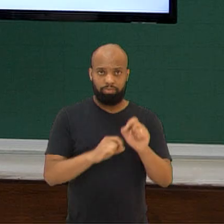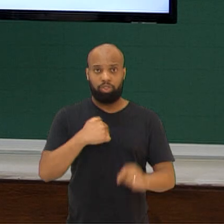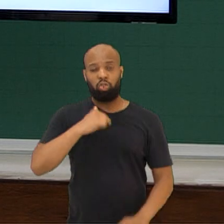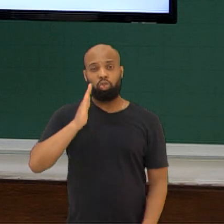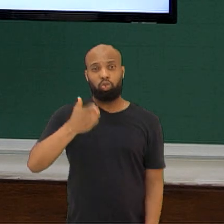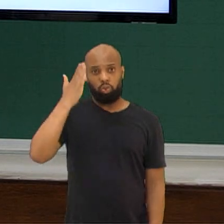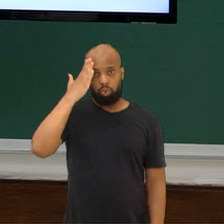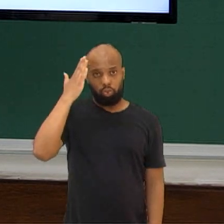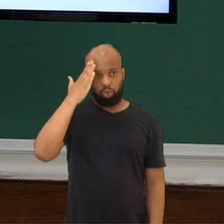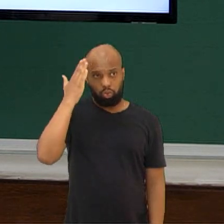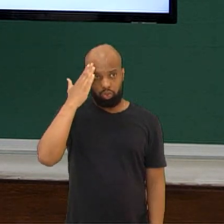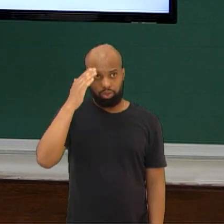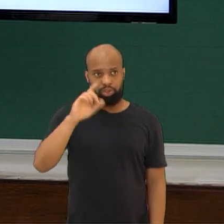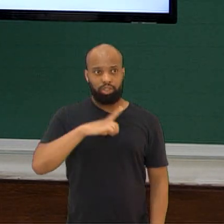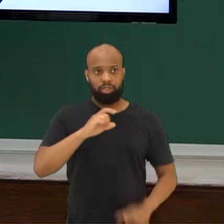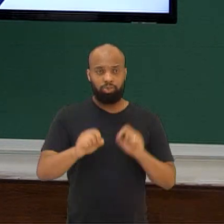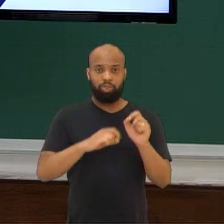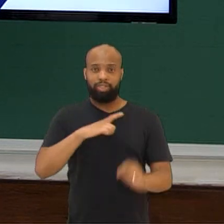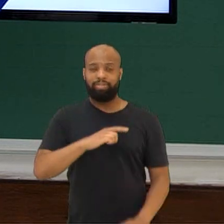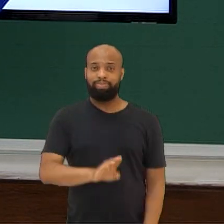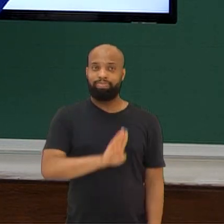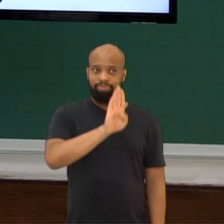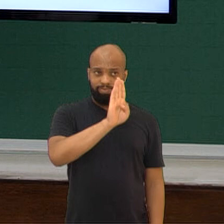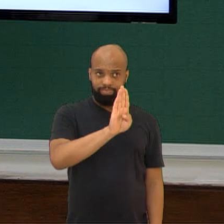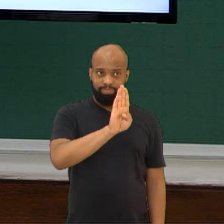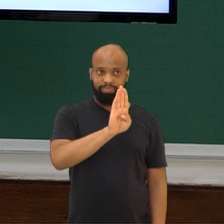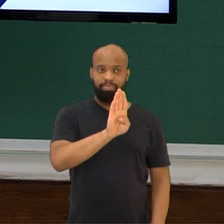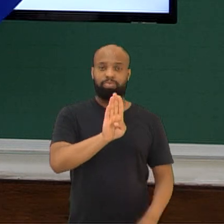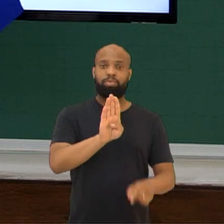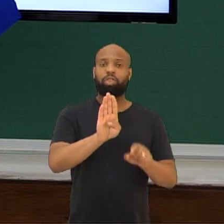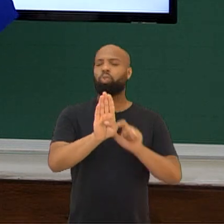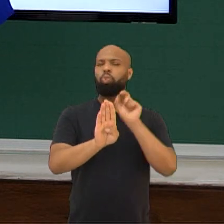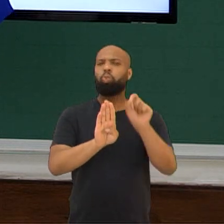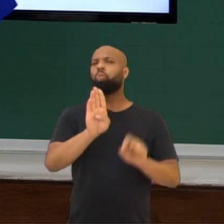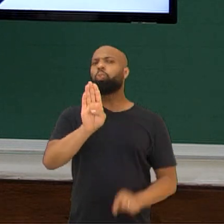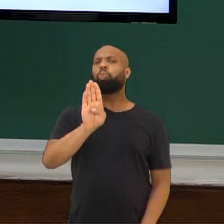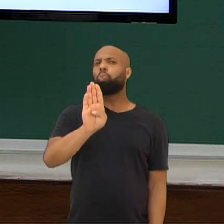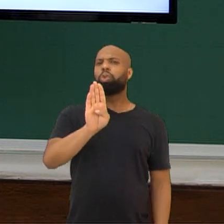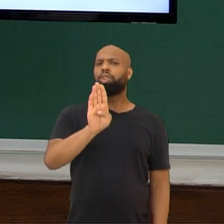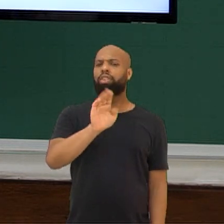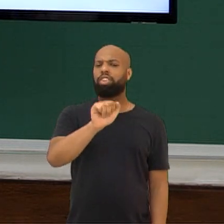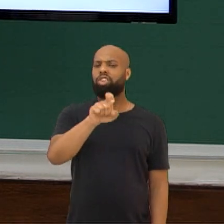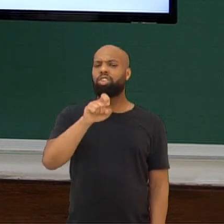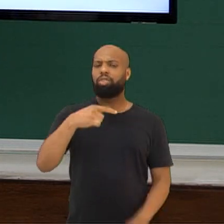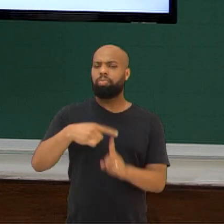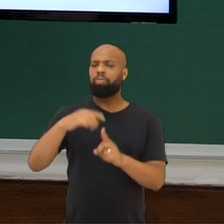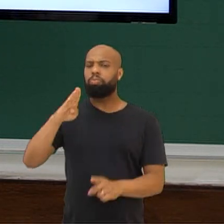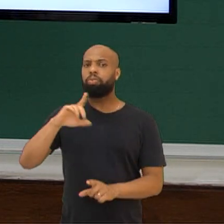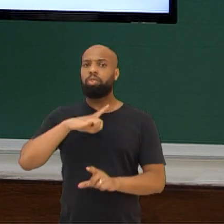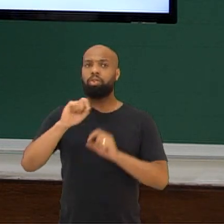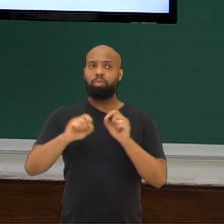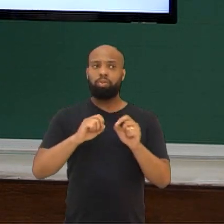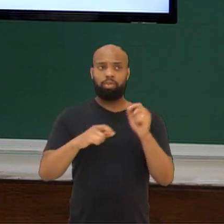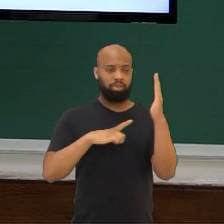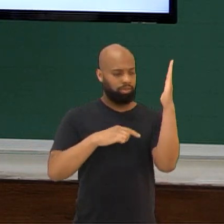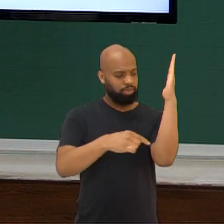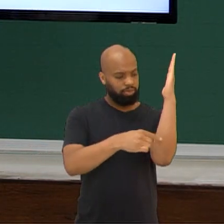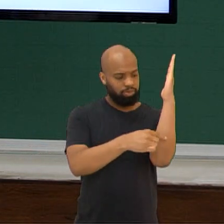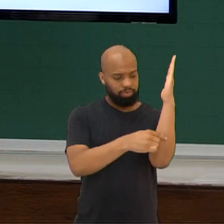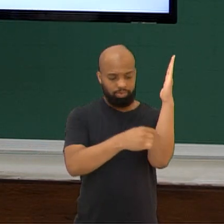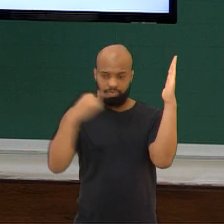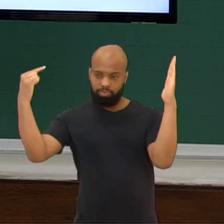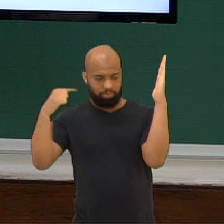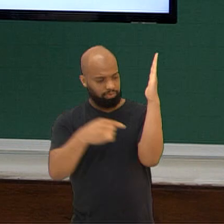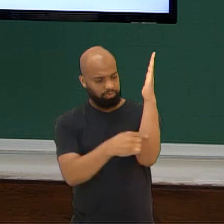sei previamente que o meu B é onde a reta cruza o eixo Y, está aqui.